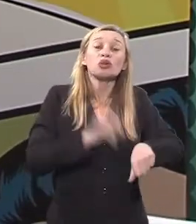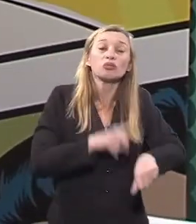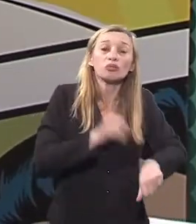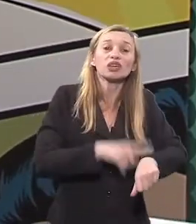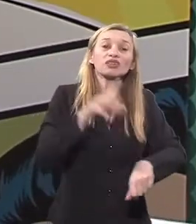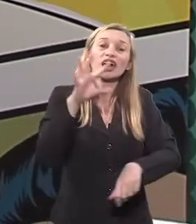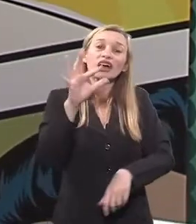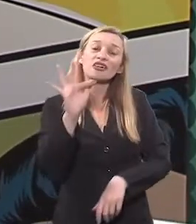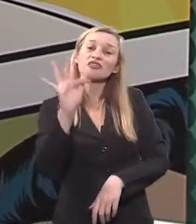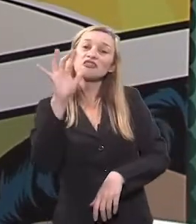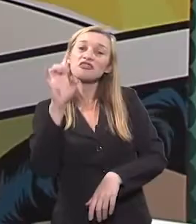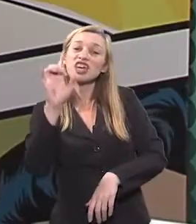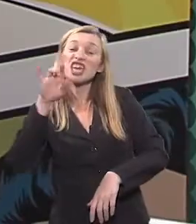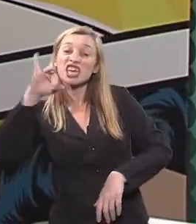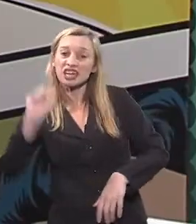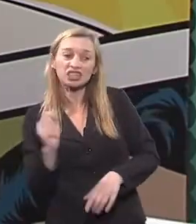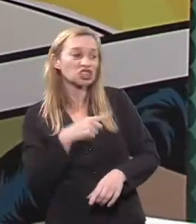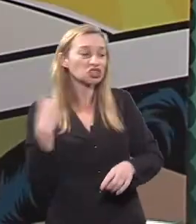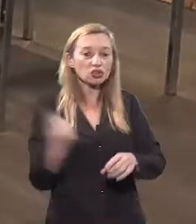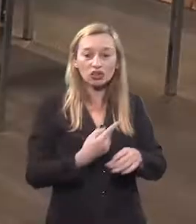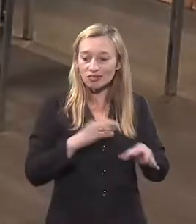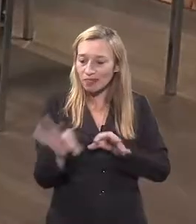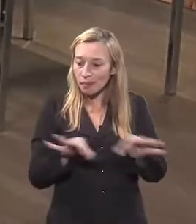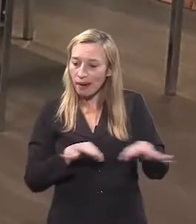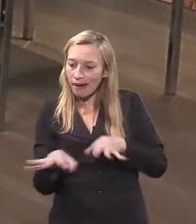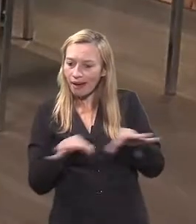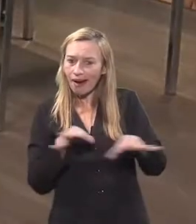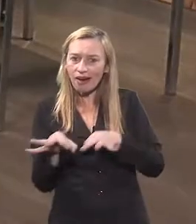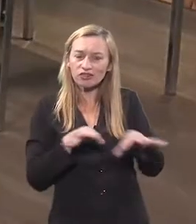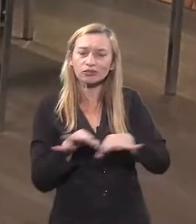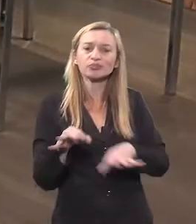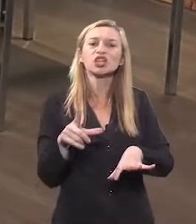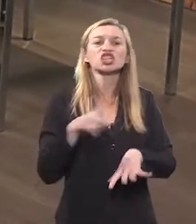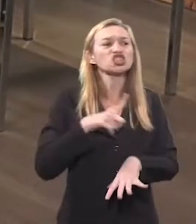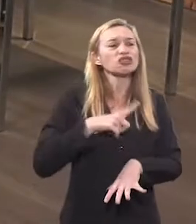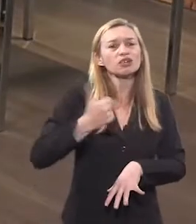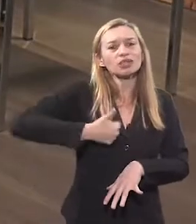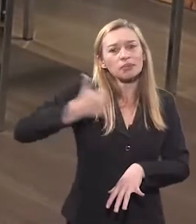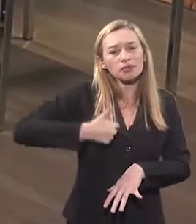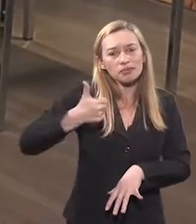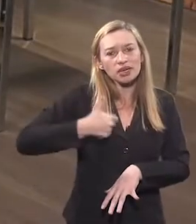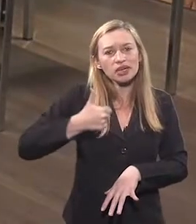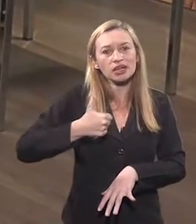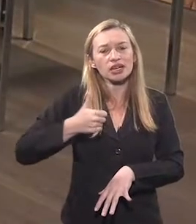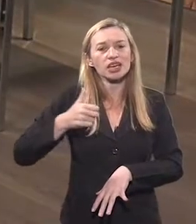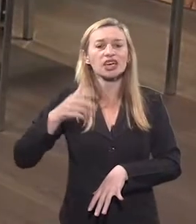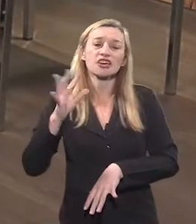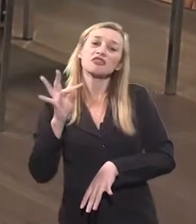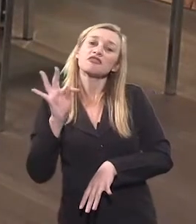feiras que nós mesmos organizávamos. Nós tivemos dela a primeira,